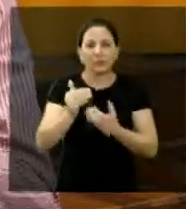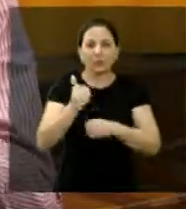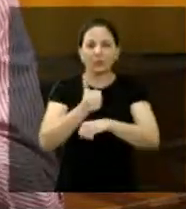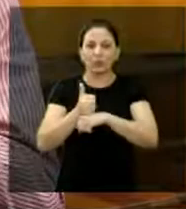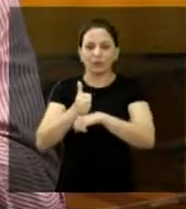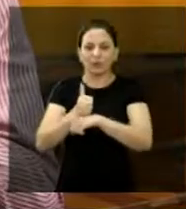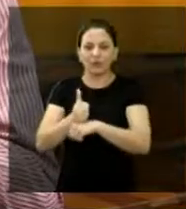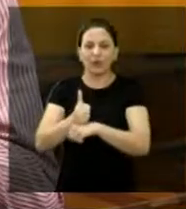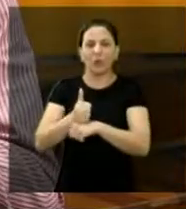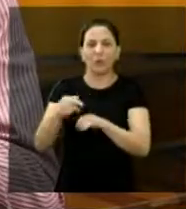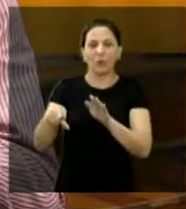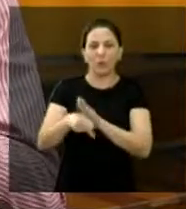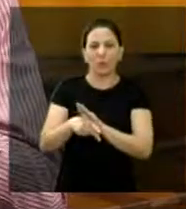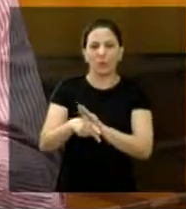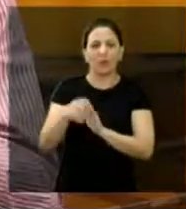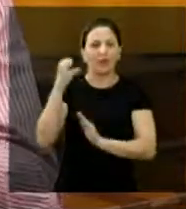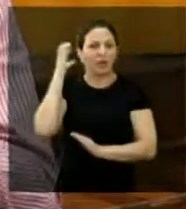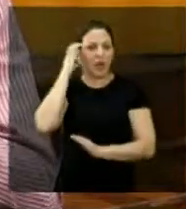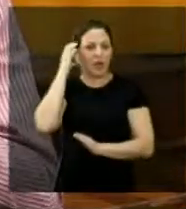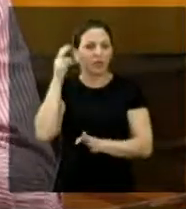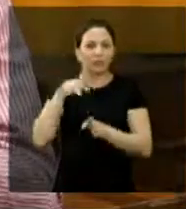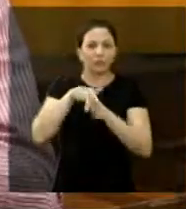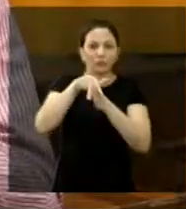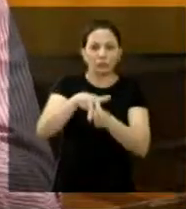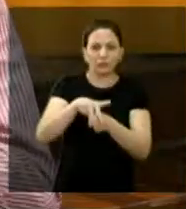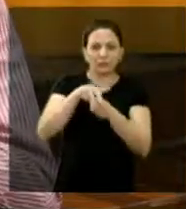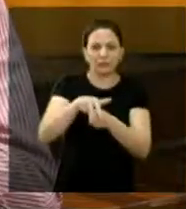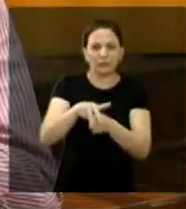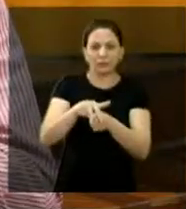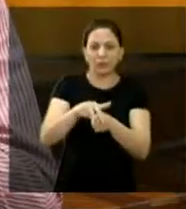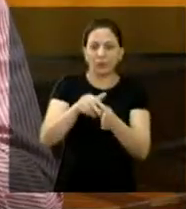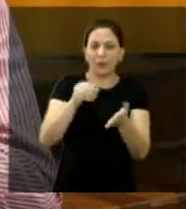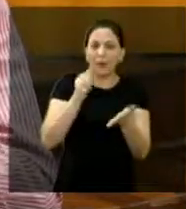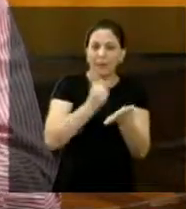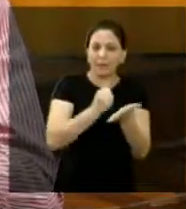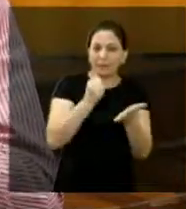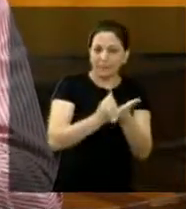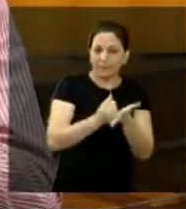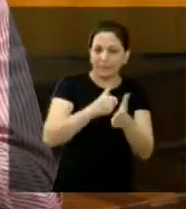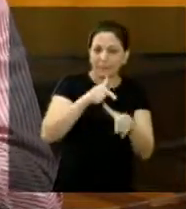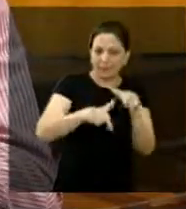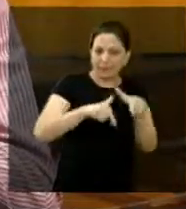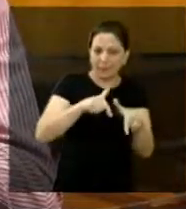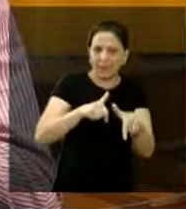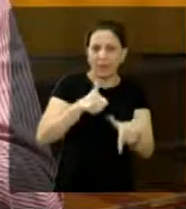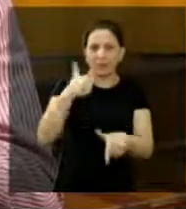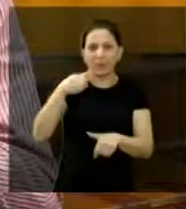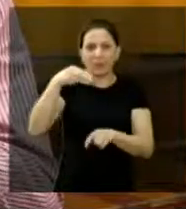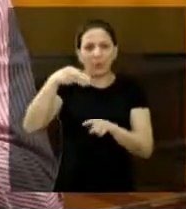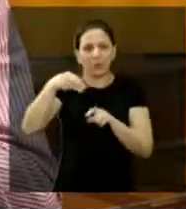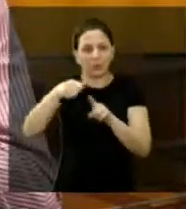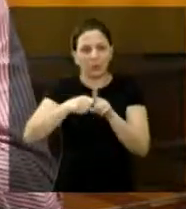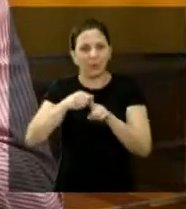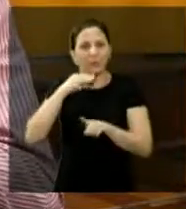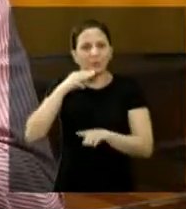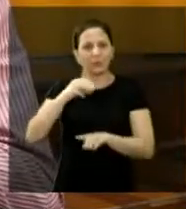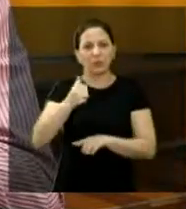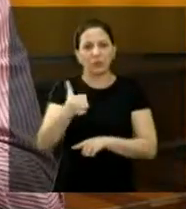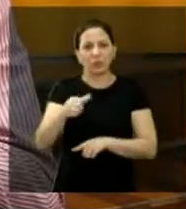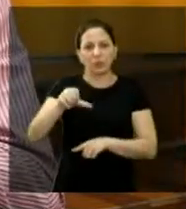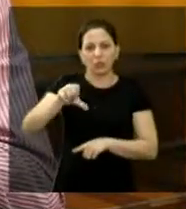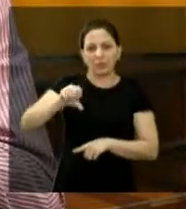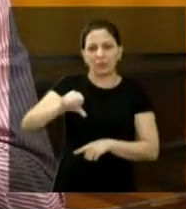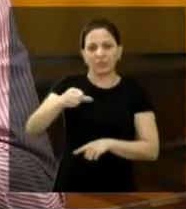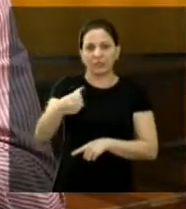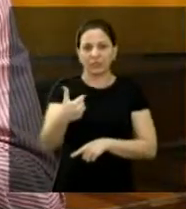em Barretos, na Rádio Barretos, né? O meu primeiro registro é de 1º de março de 1962. Você imaginava que você ia